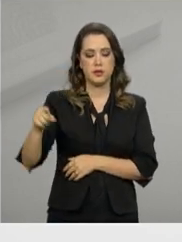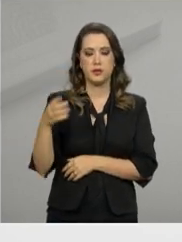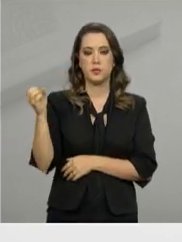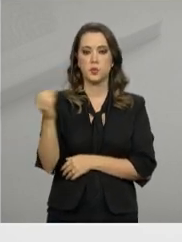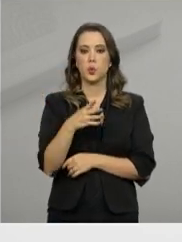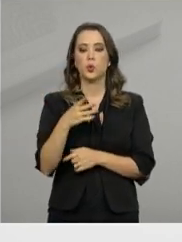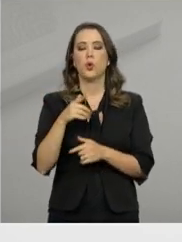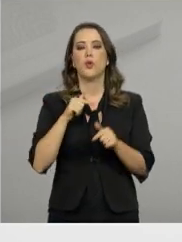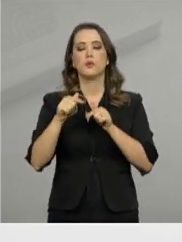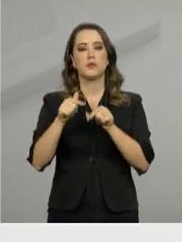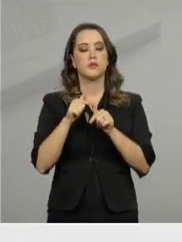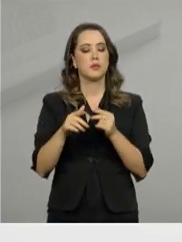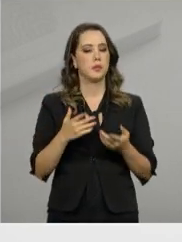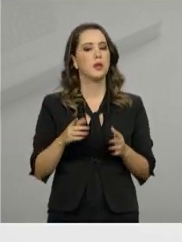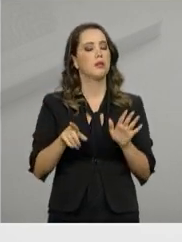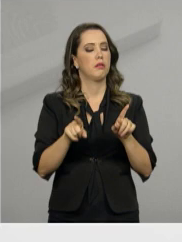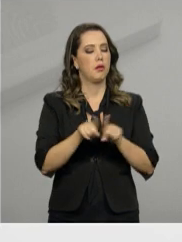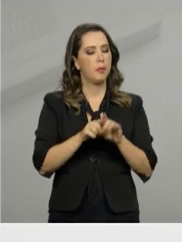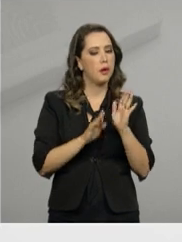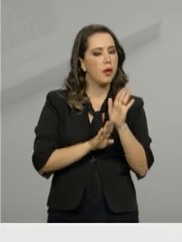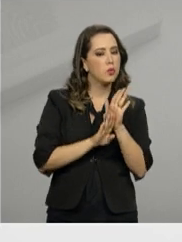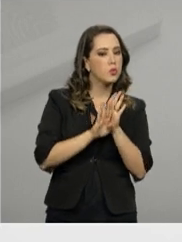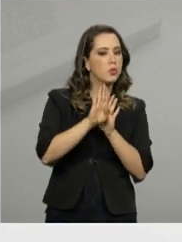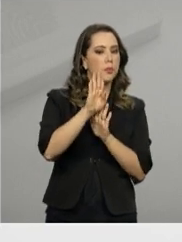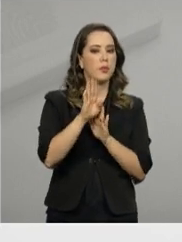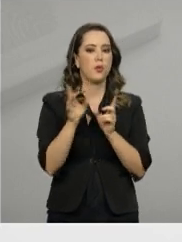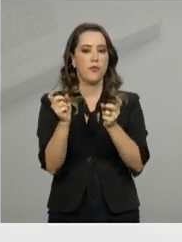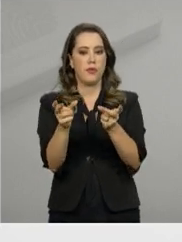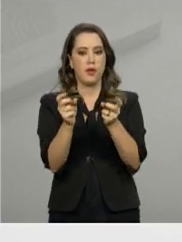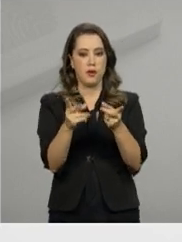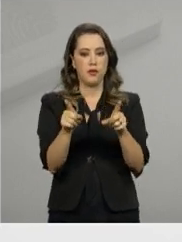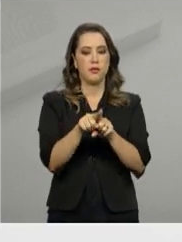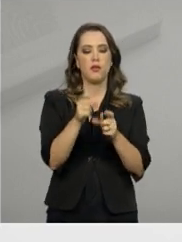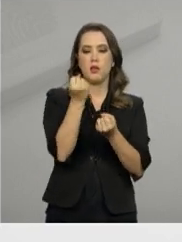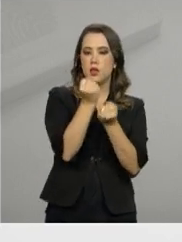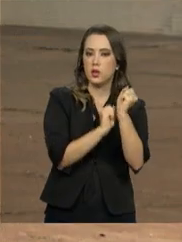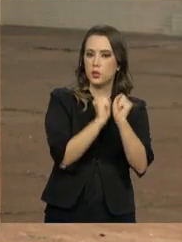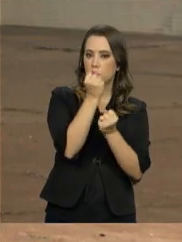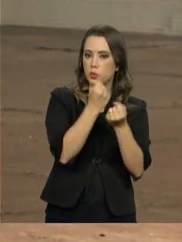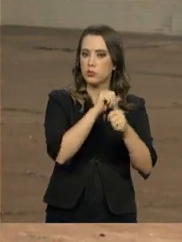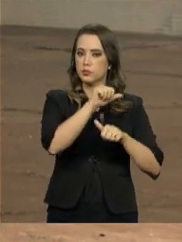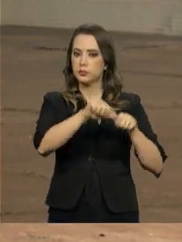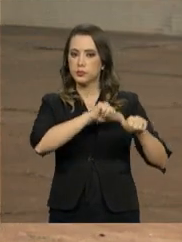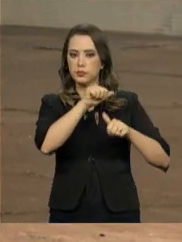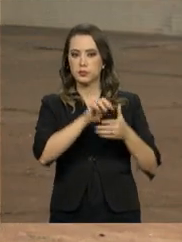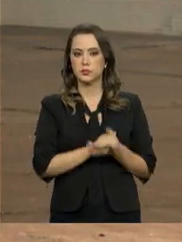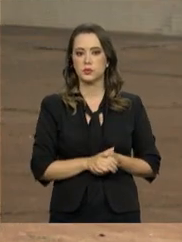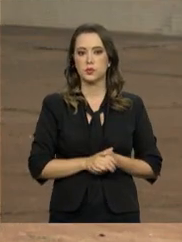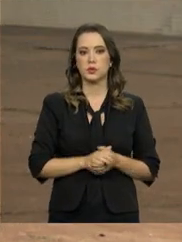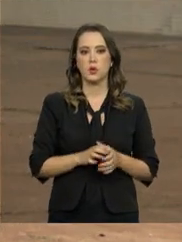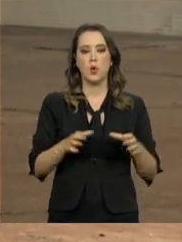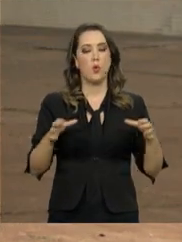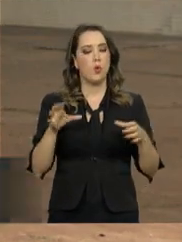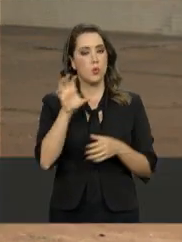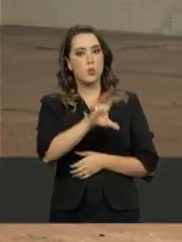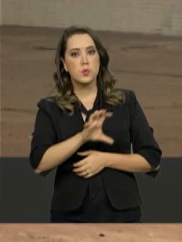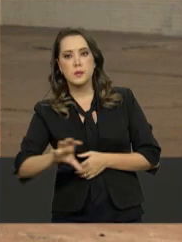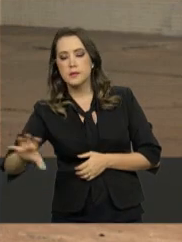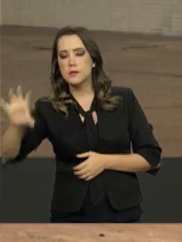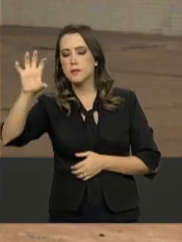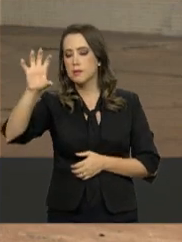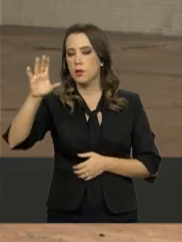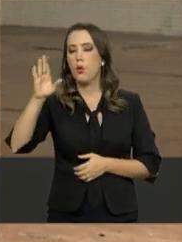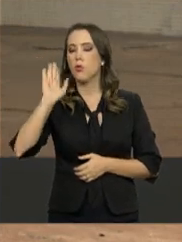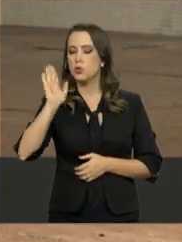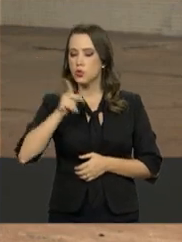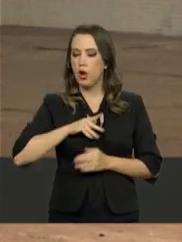postos. Houve aumento também no comércio e na indústria de transformação. Todas as 5 regiões do país